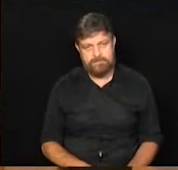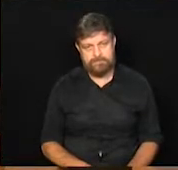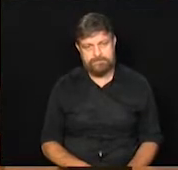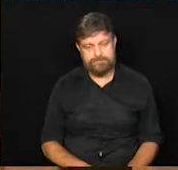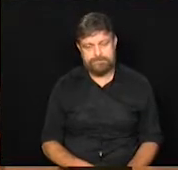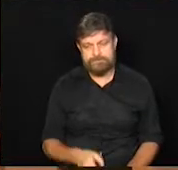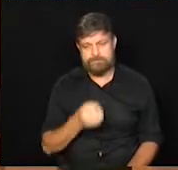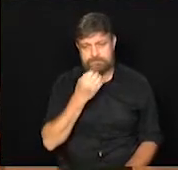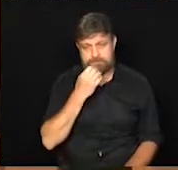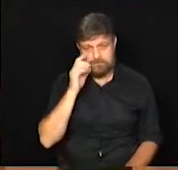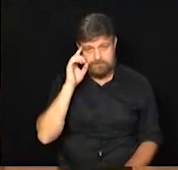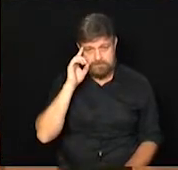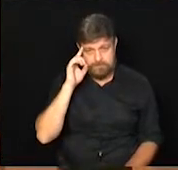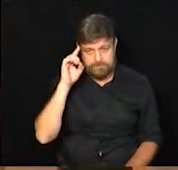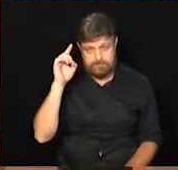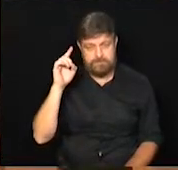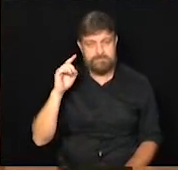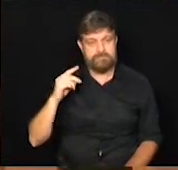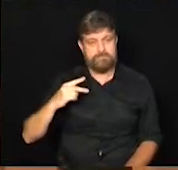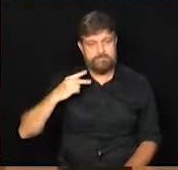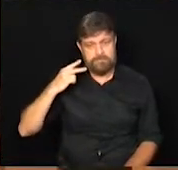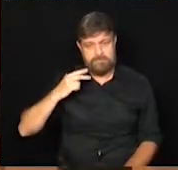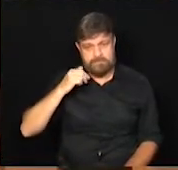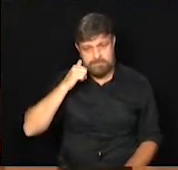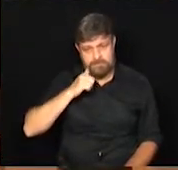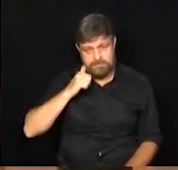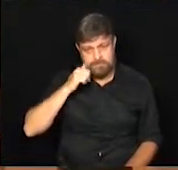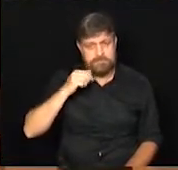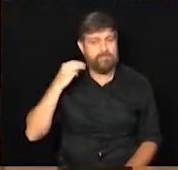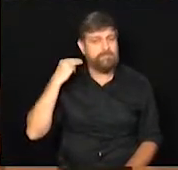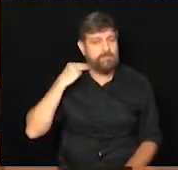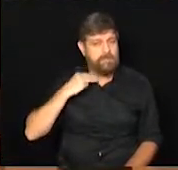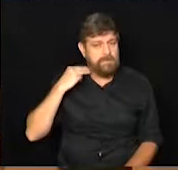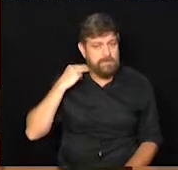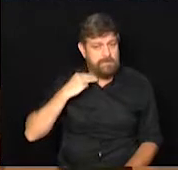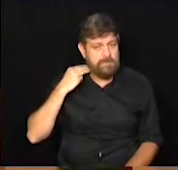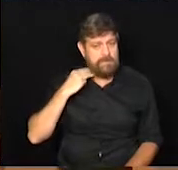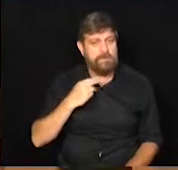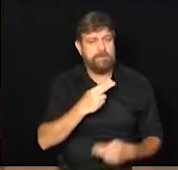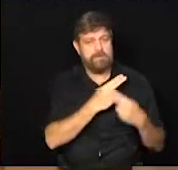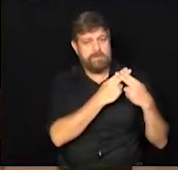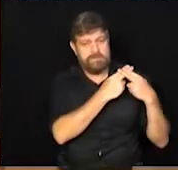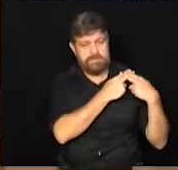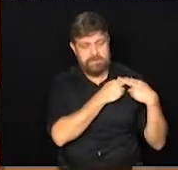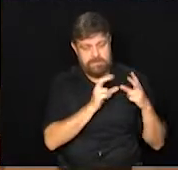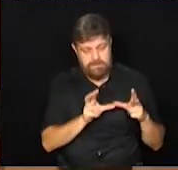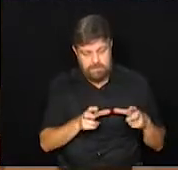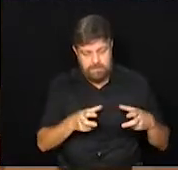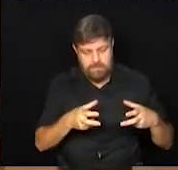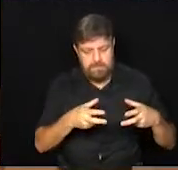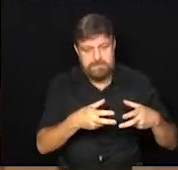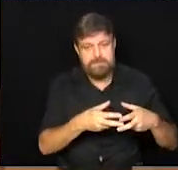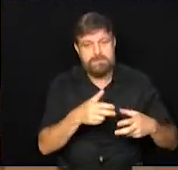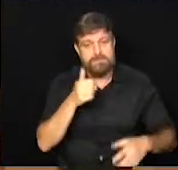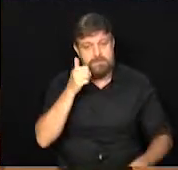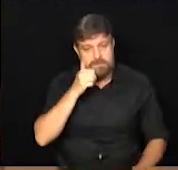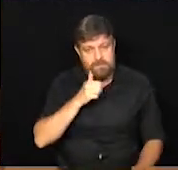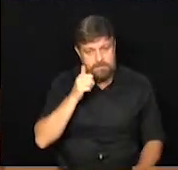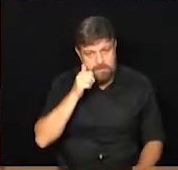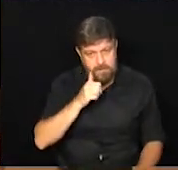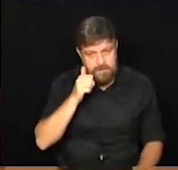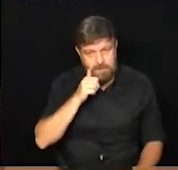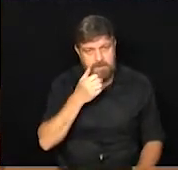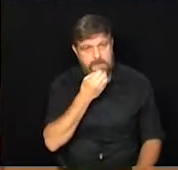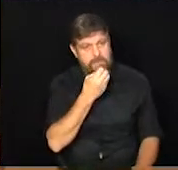Bom dia, vereadora Mariana Conte, presidenta da nossa comissão de mulheres. Bom dia,